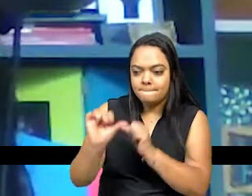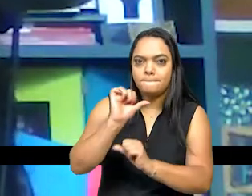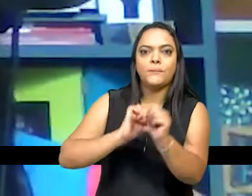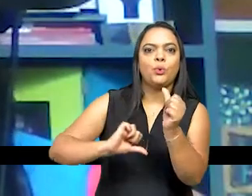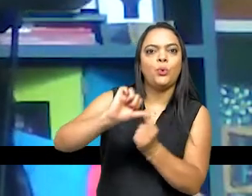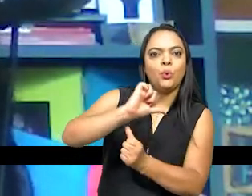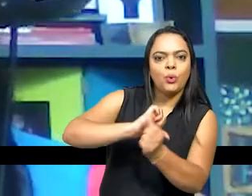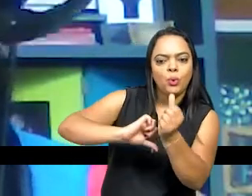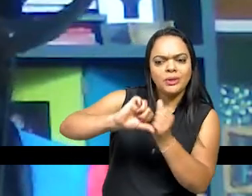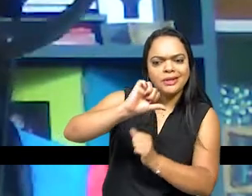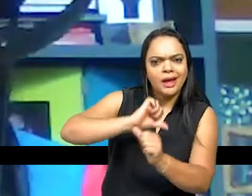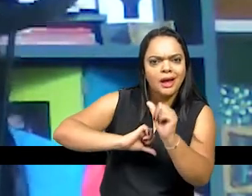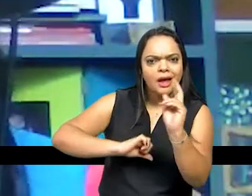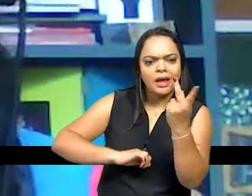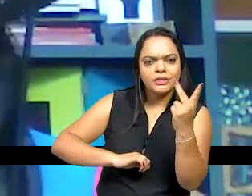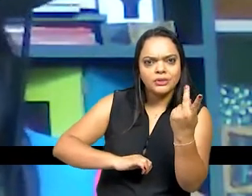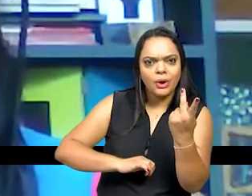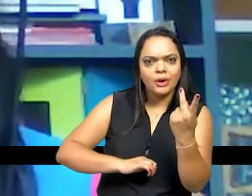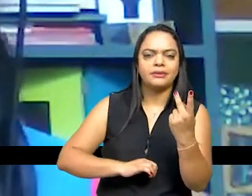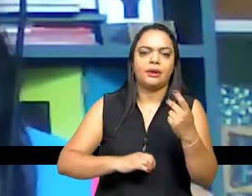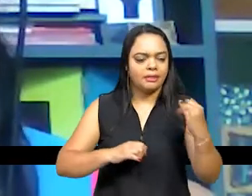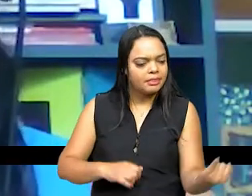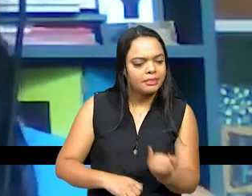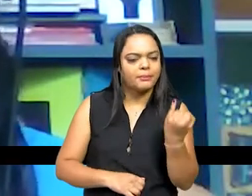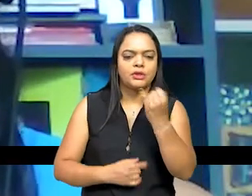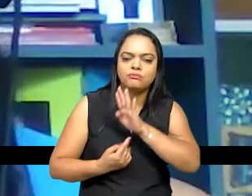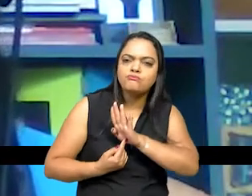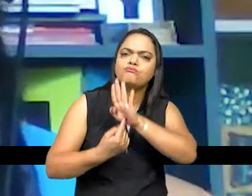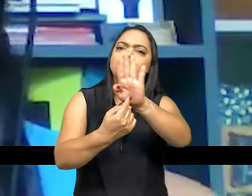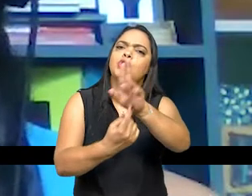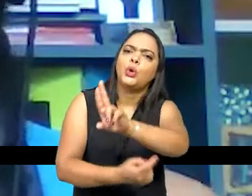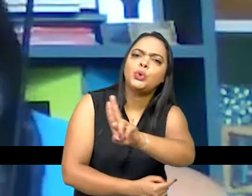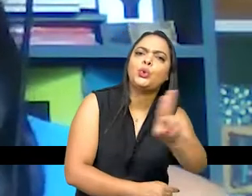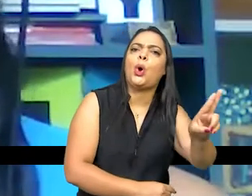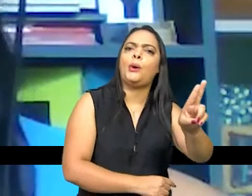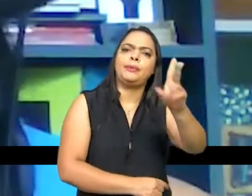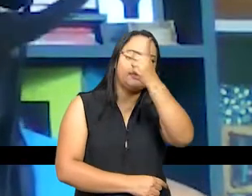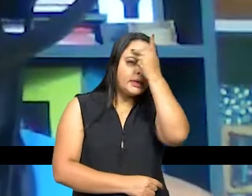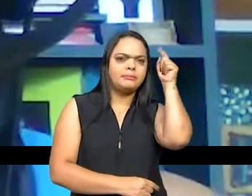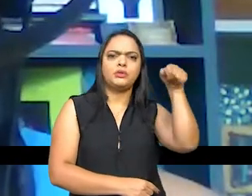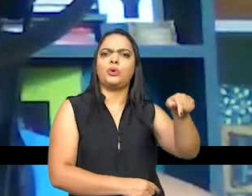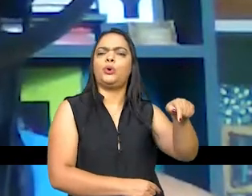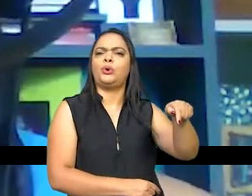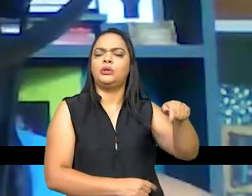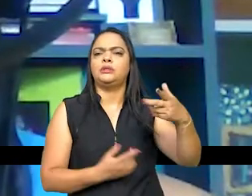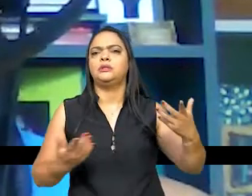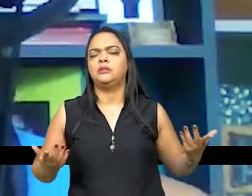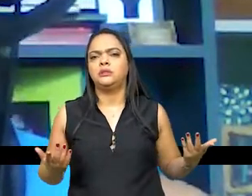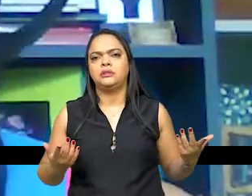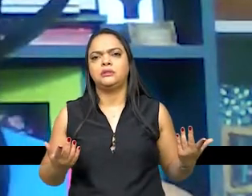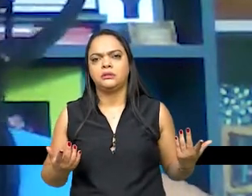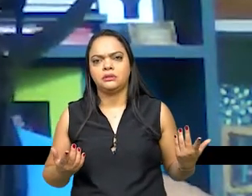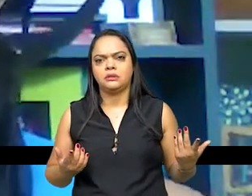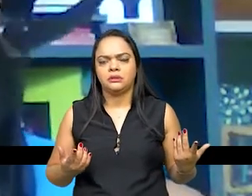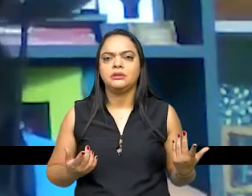né? São sujeitos. Então, acho que, assim, dar nomes, né, trazer vida a esses sujeitos, de novo,